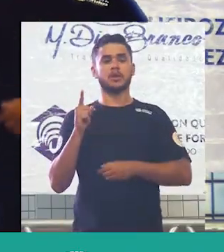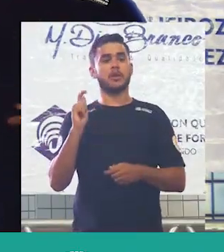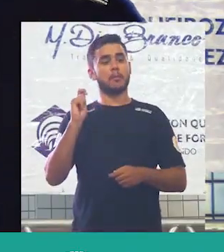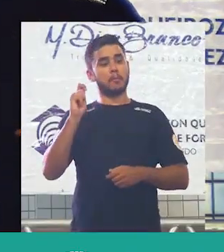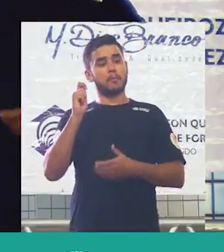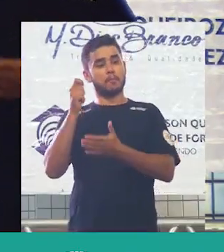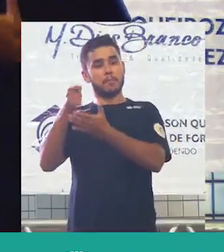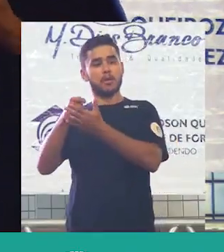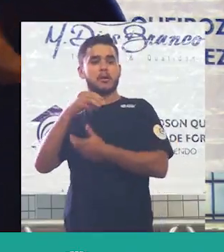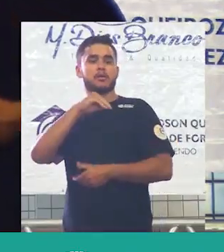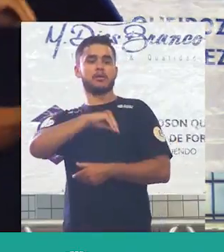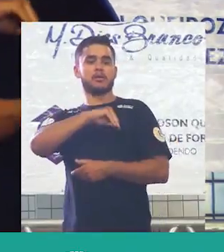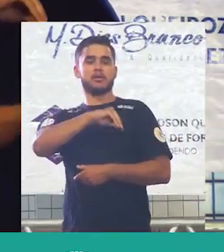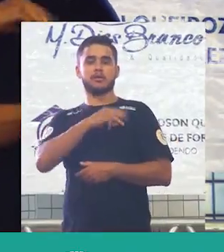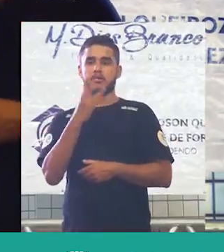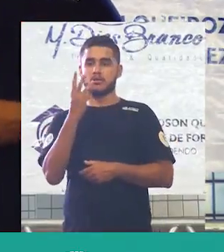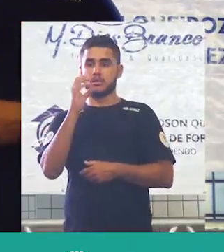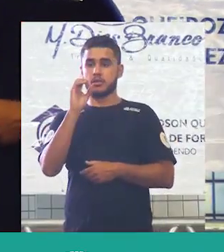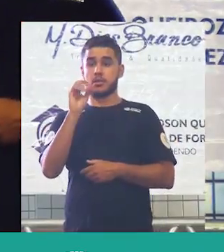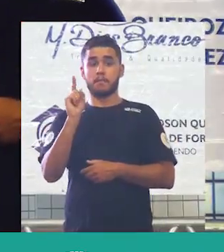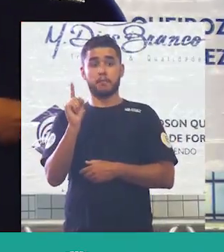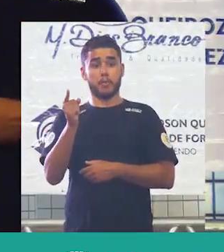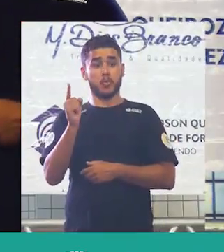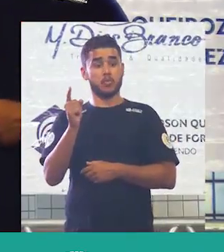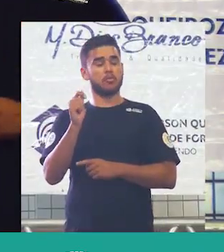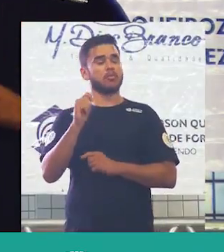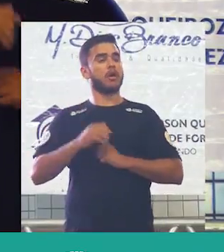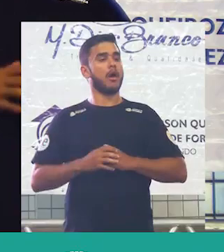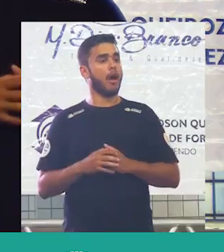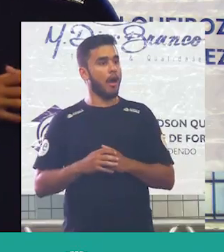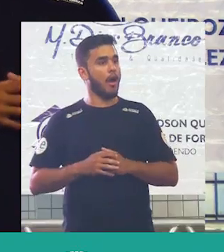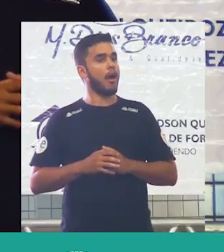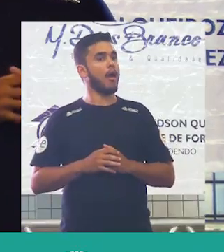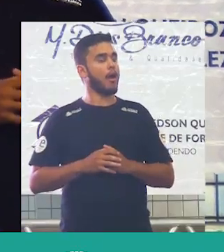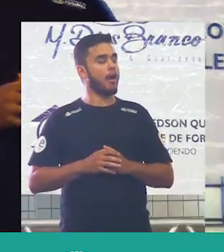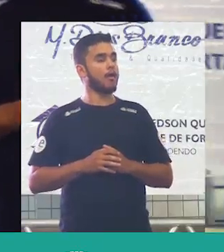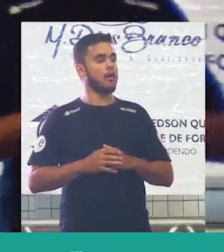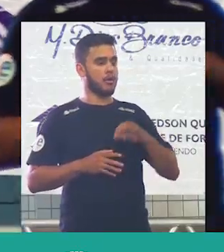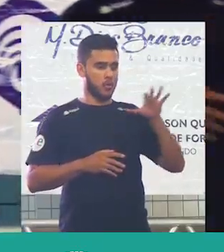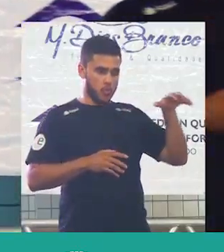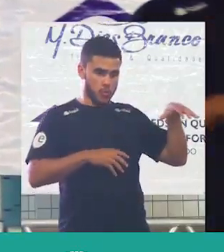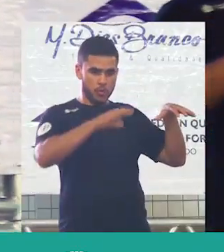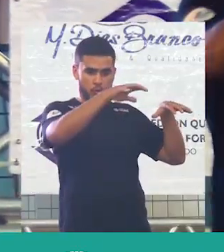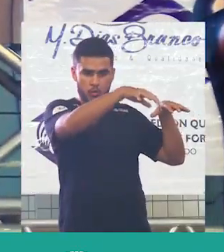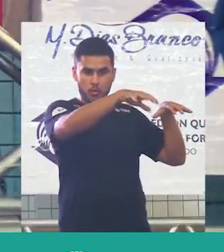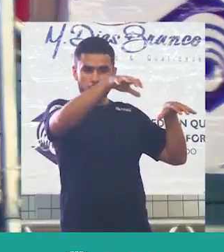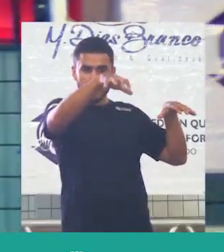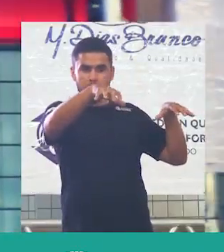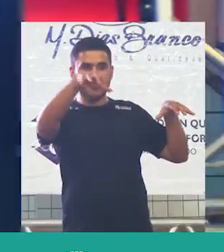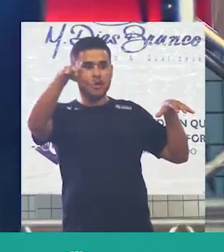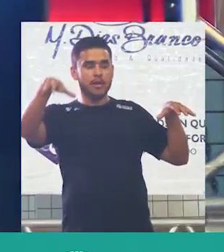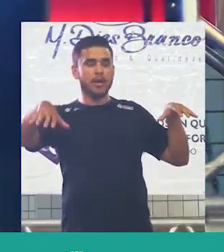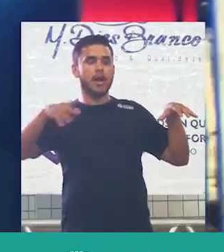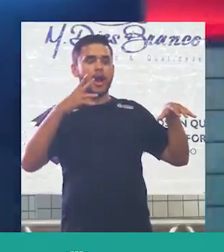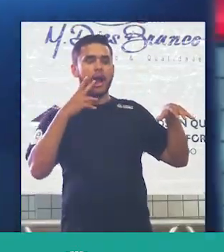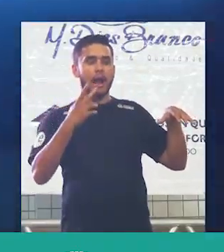pagar 30.000 por mês. E aí o que você percebe é que há